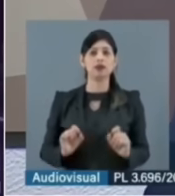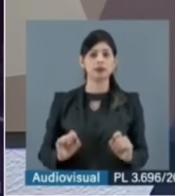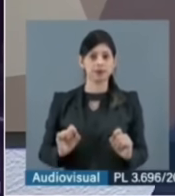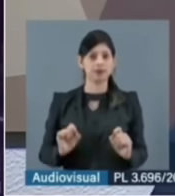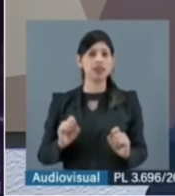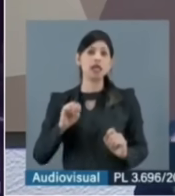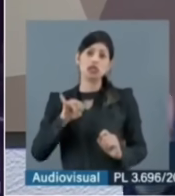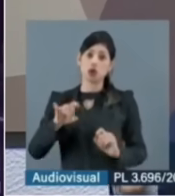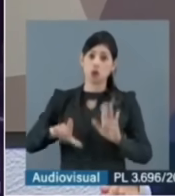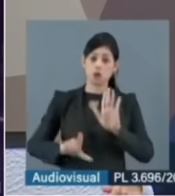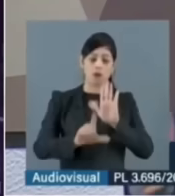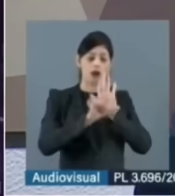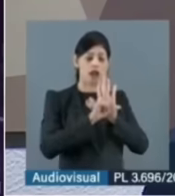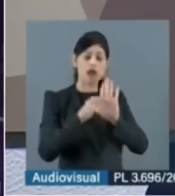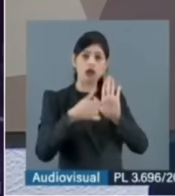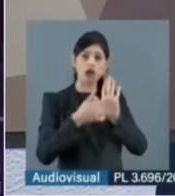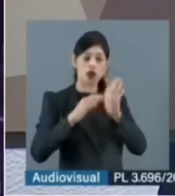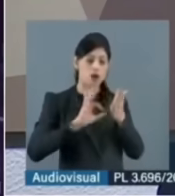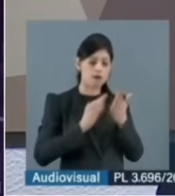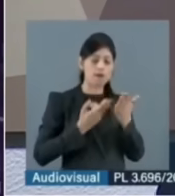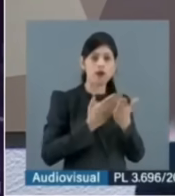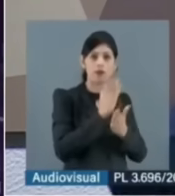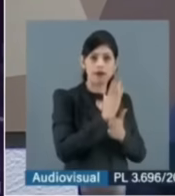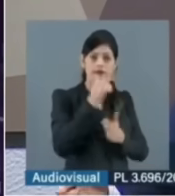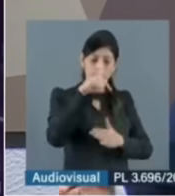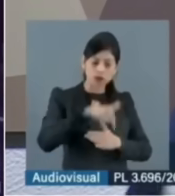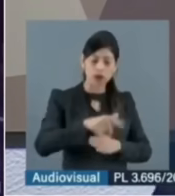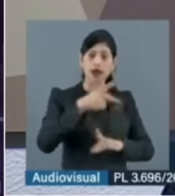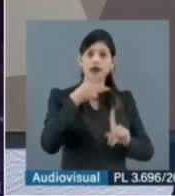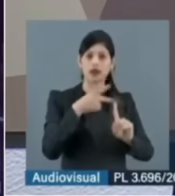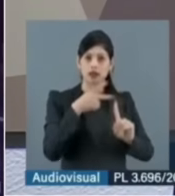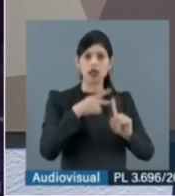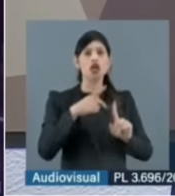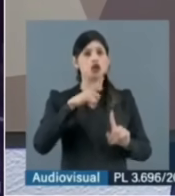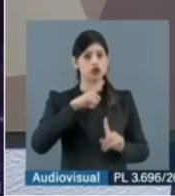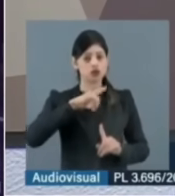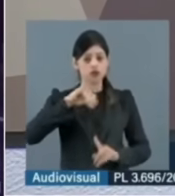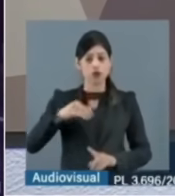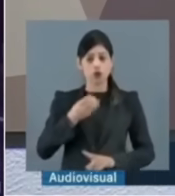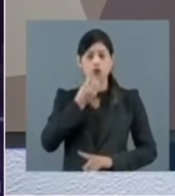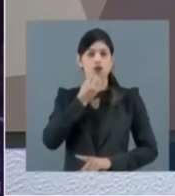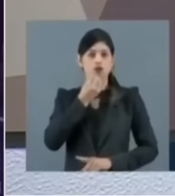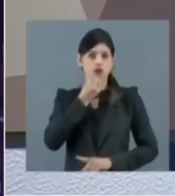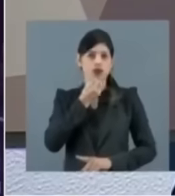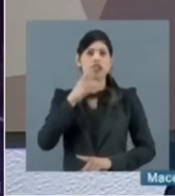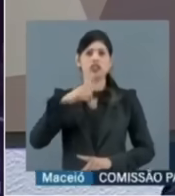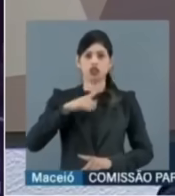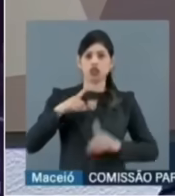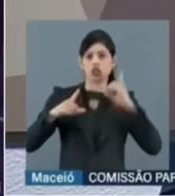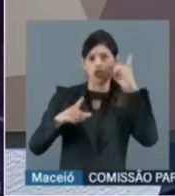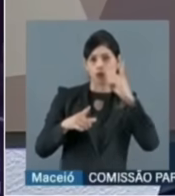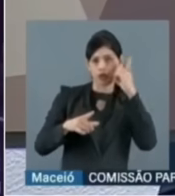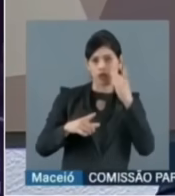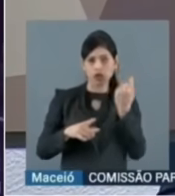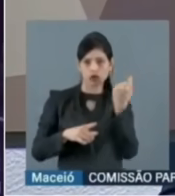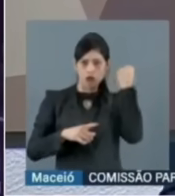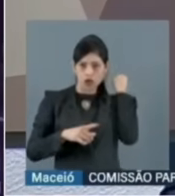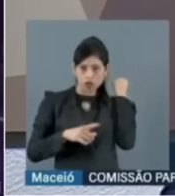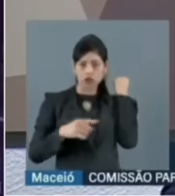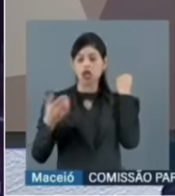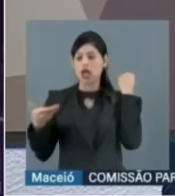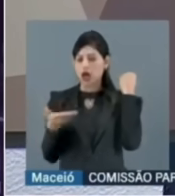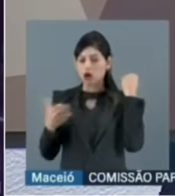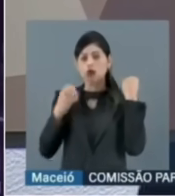se uma lei é aprovada neste Parlamento eu tive a honra de ser deputado federal e tenho a honra de hoje Senador de ser